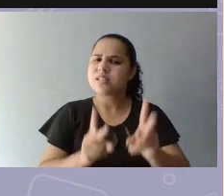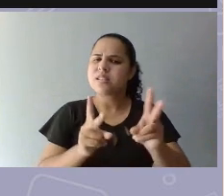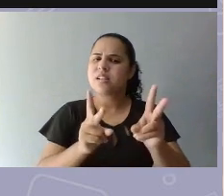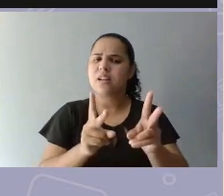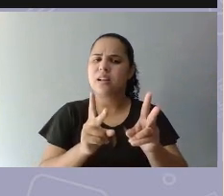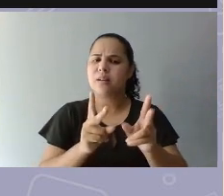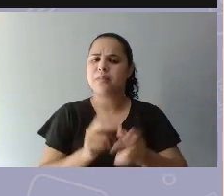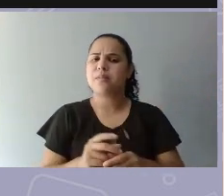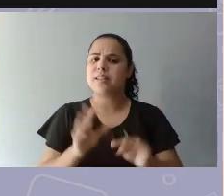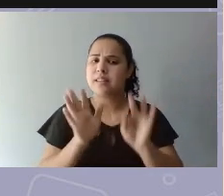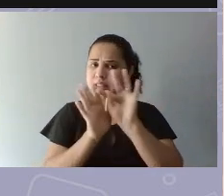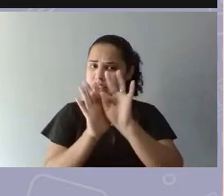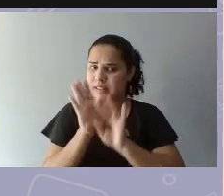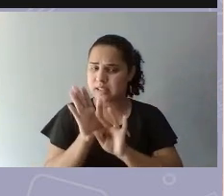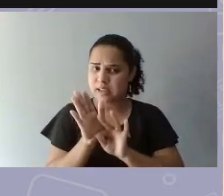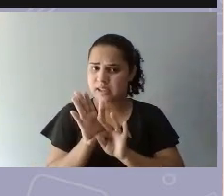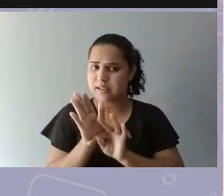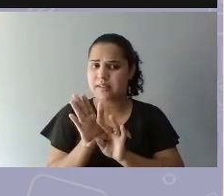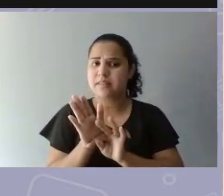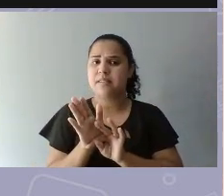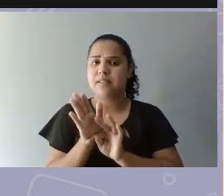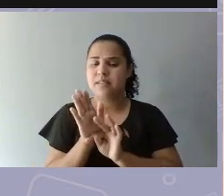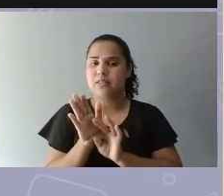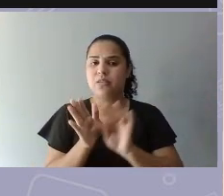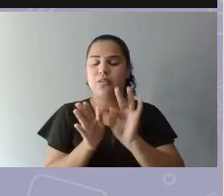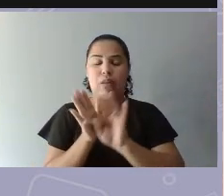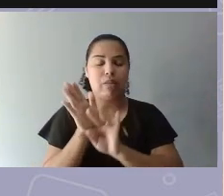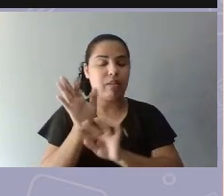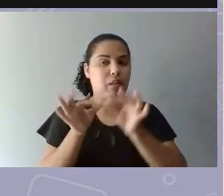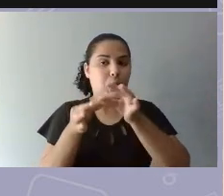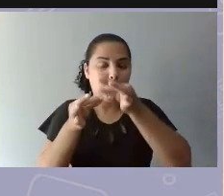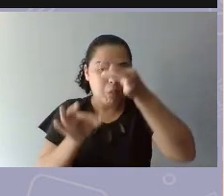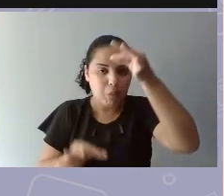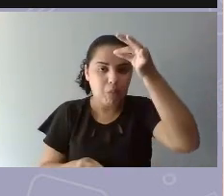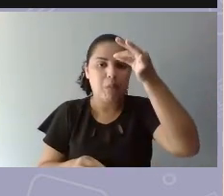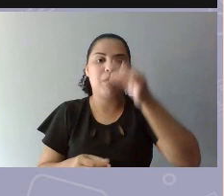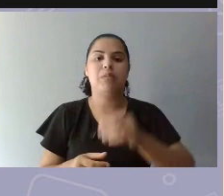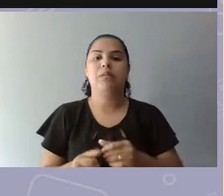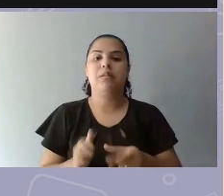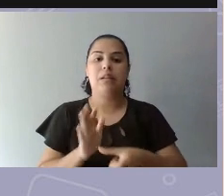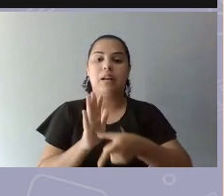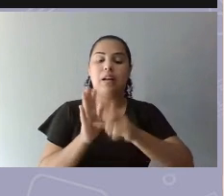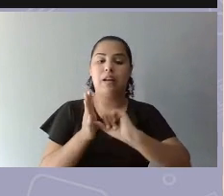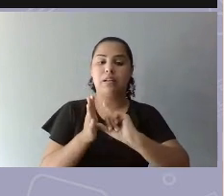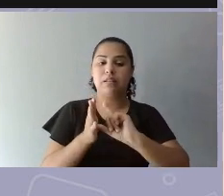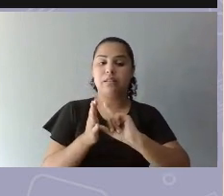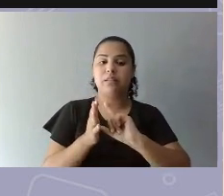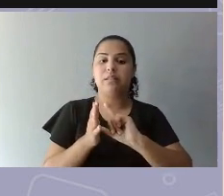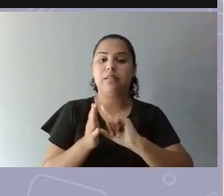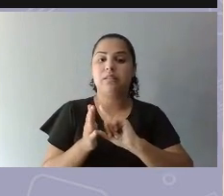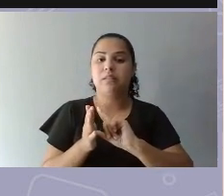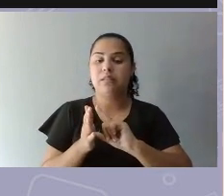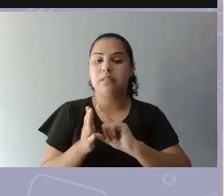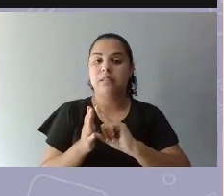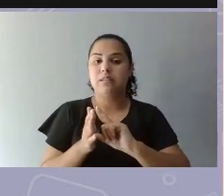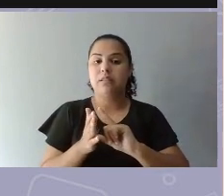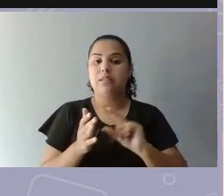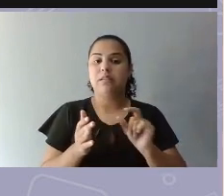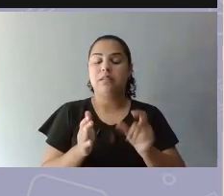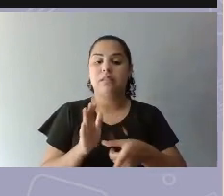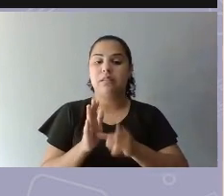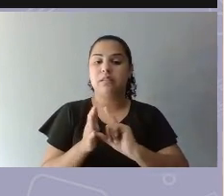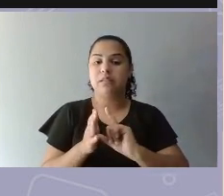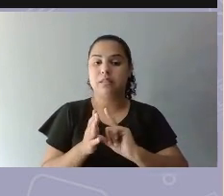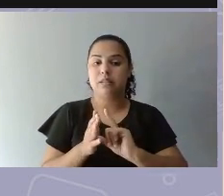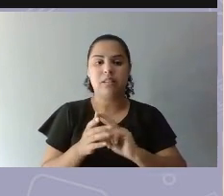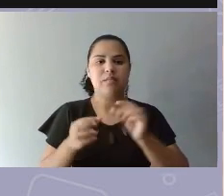tiver texto principalmente o Enem que adora colocar uns textos enormes antes de você entrar no texto principalmente se for um texto esse aqui até que não está tão grande